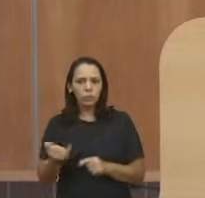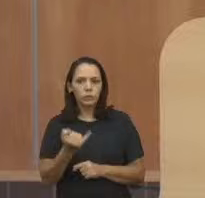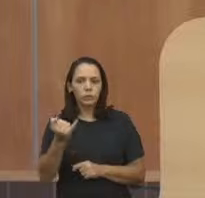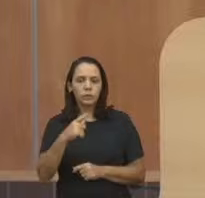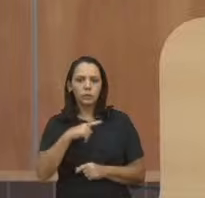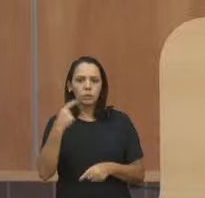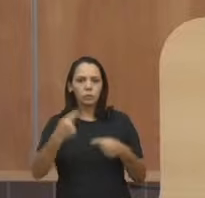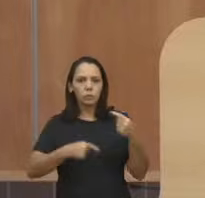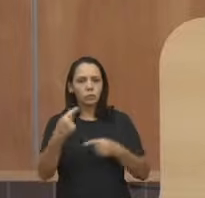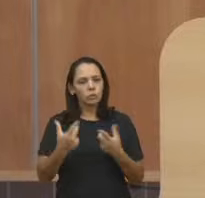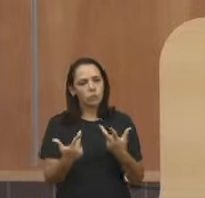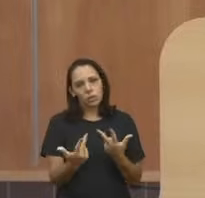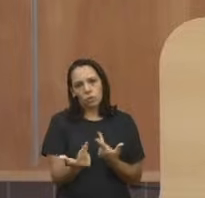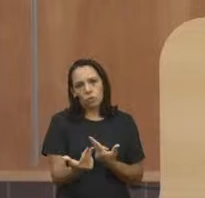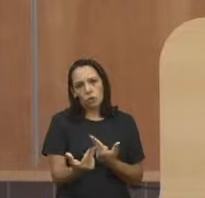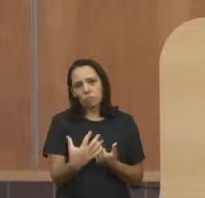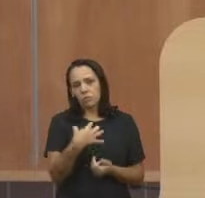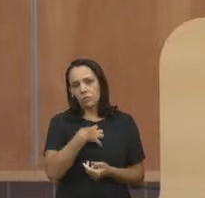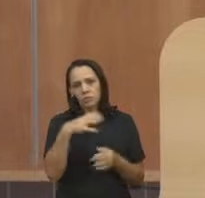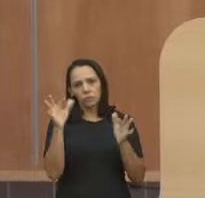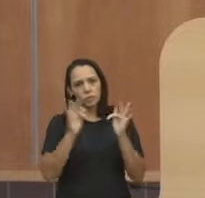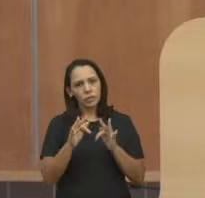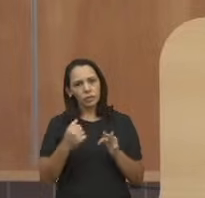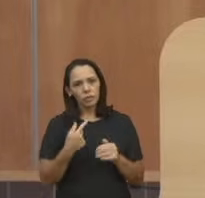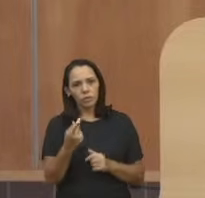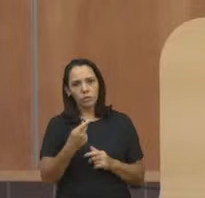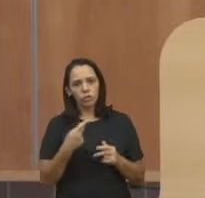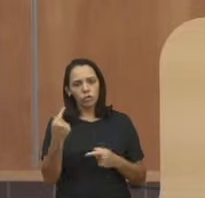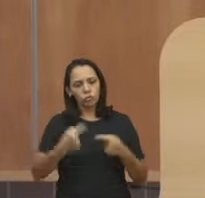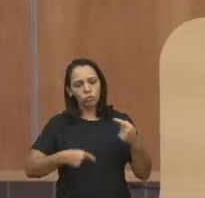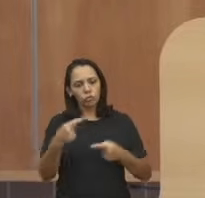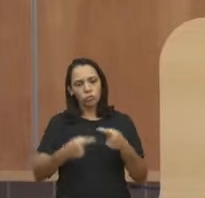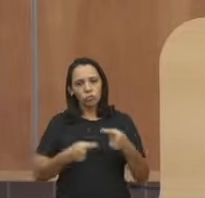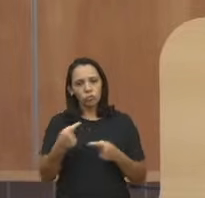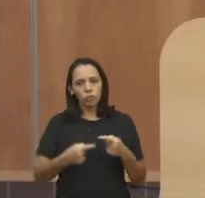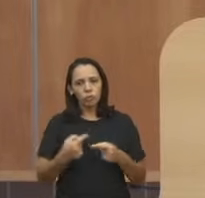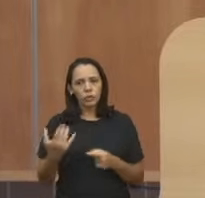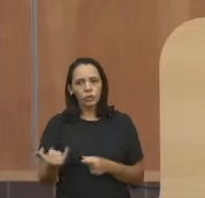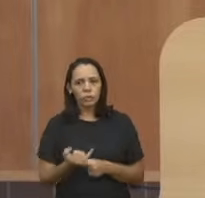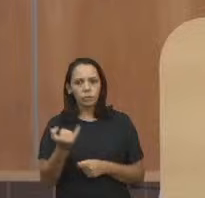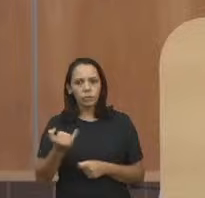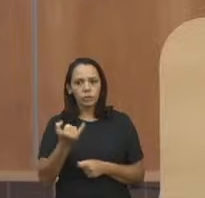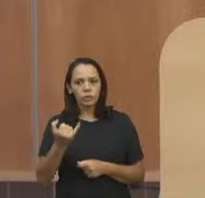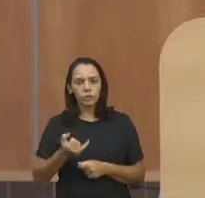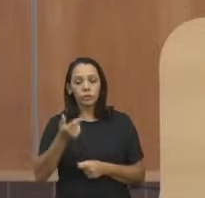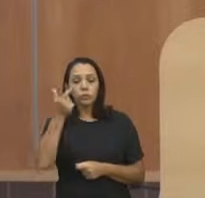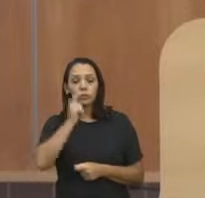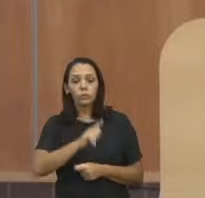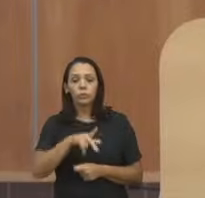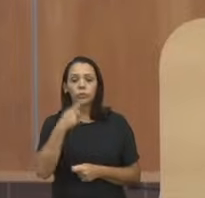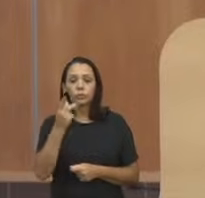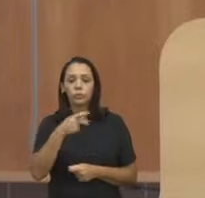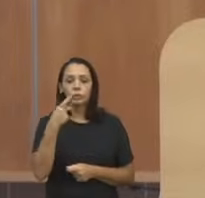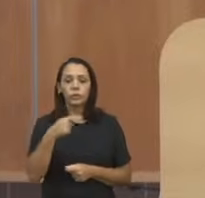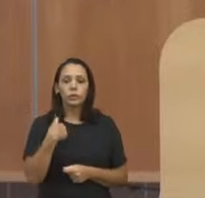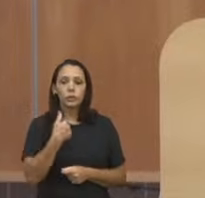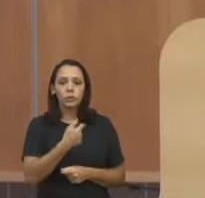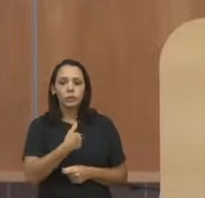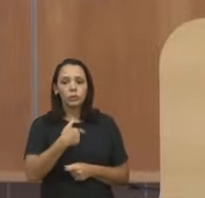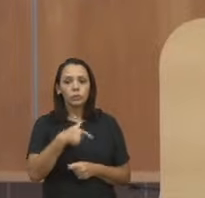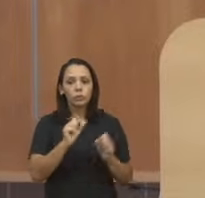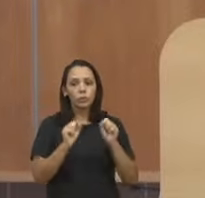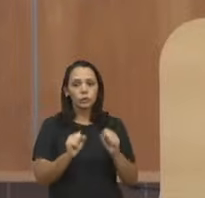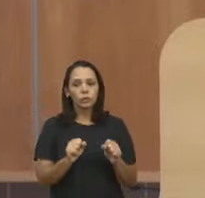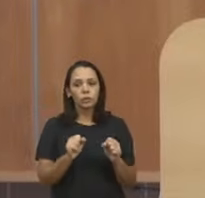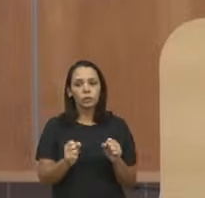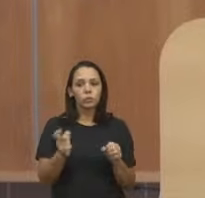discussão como essa, vereador. Fico muito feliz que a gente possa discutir esse tipo de coisa aqui nessa peça tão importante. E aí eu repito, Jean, a gente ainda tem a possibilidade de